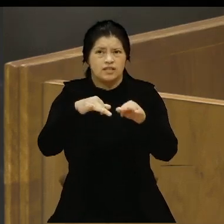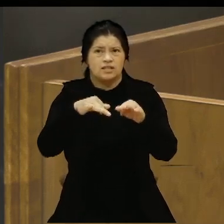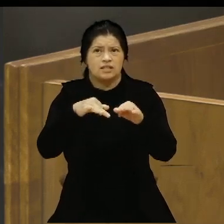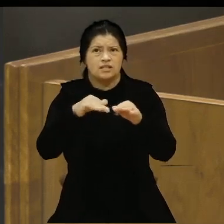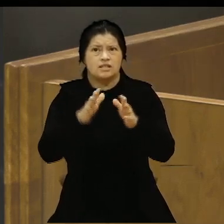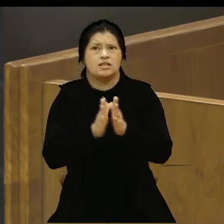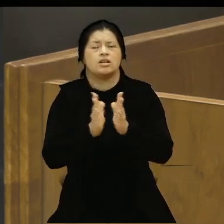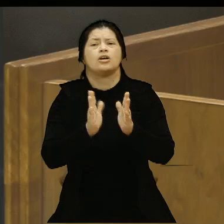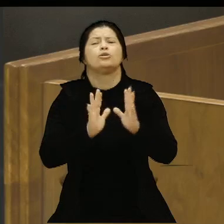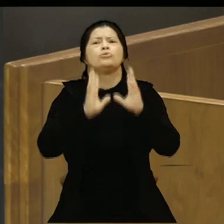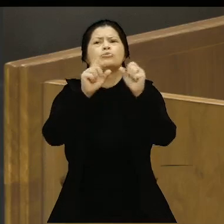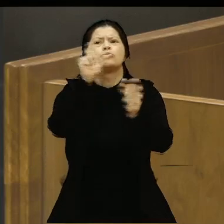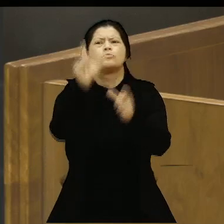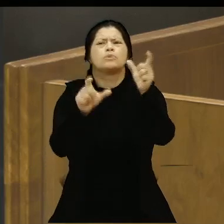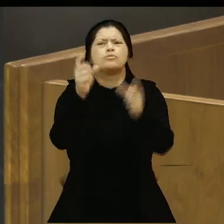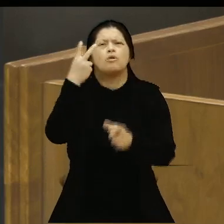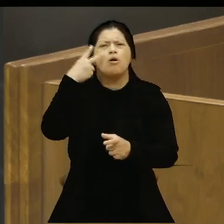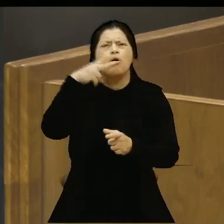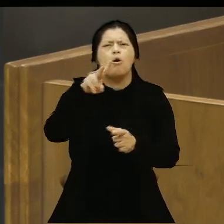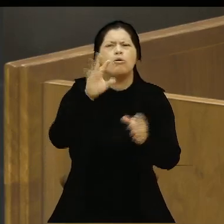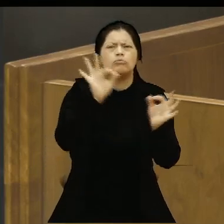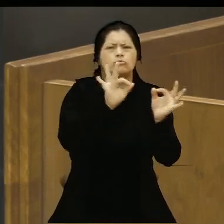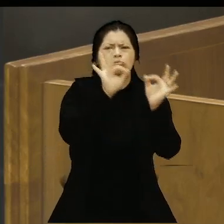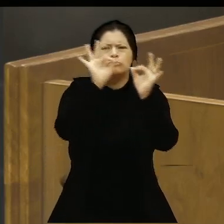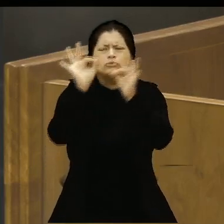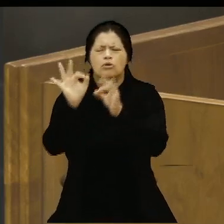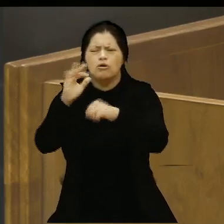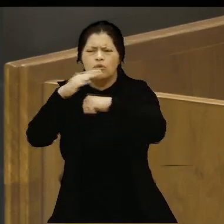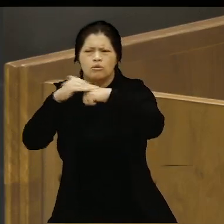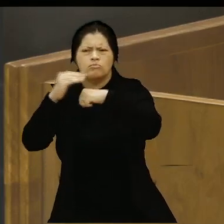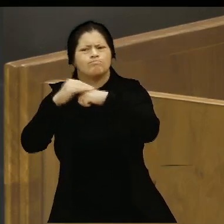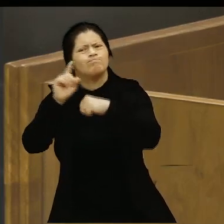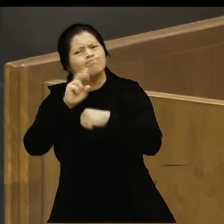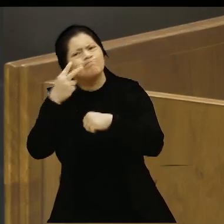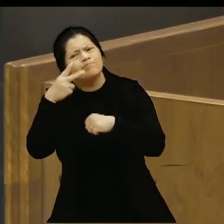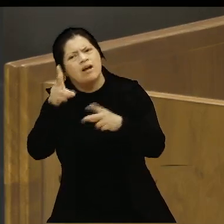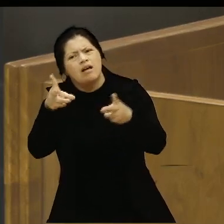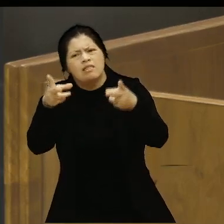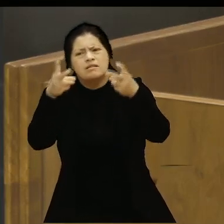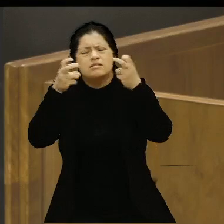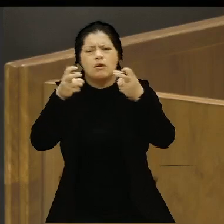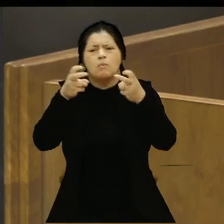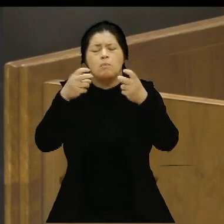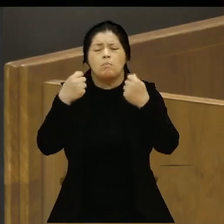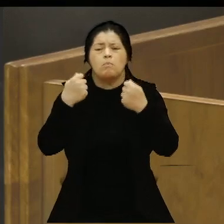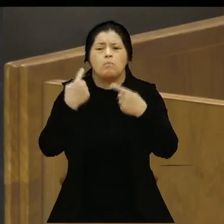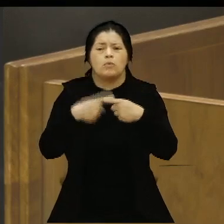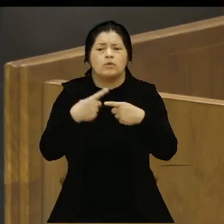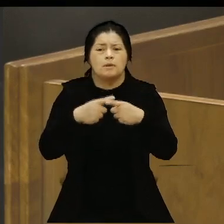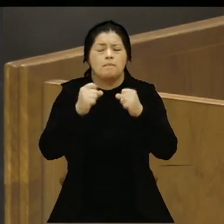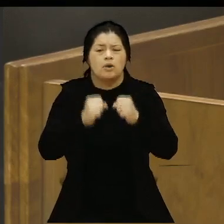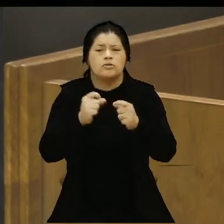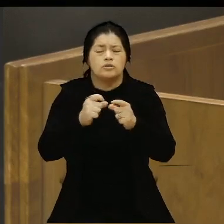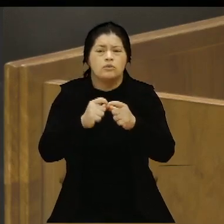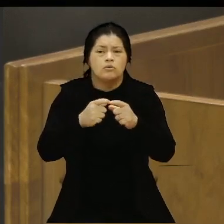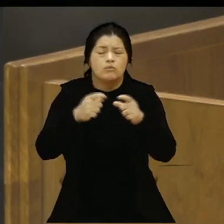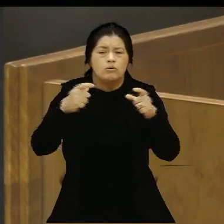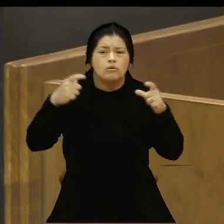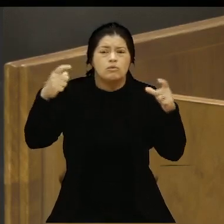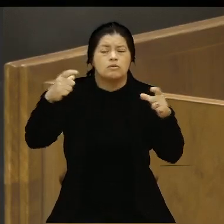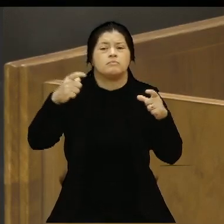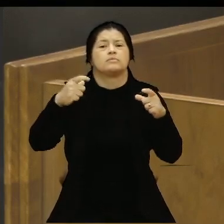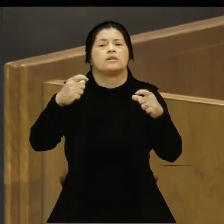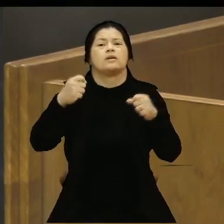para que todo mundo olhe de uma forma mais carinhosa para isso, porque dá para aumentar muito esse número. A gente está perdendo